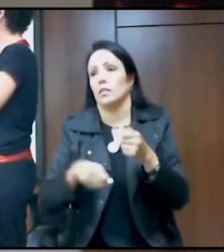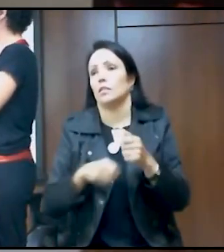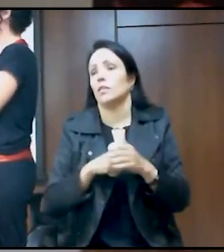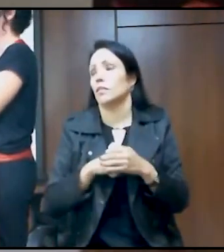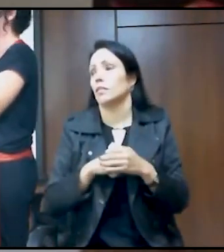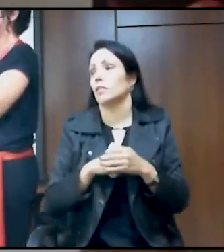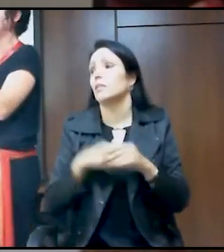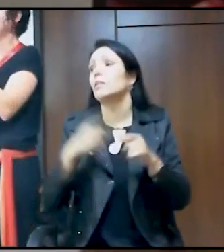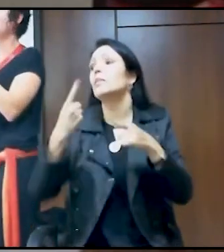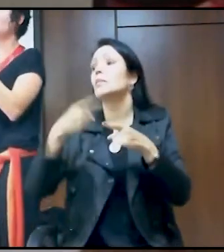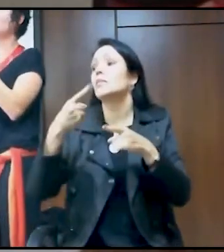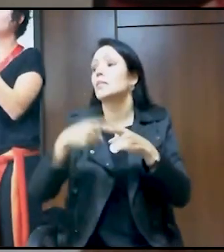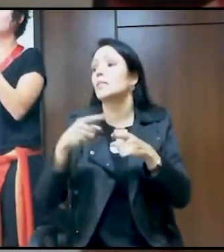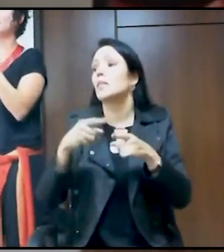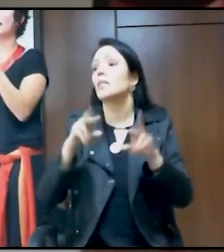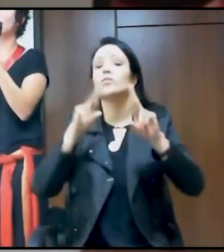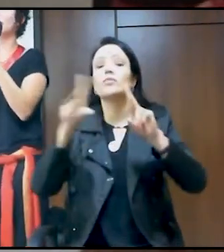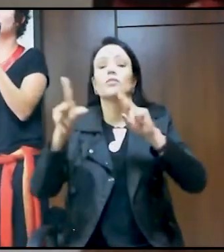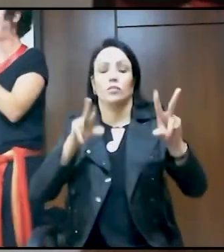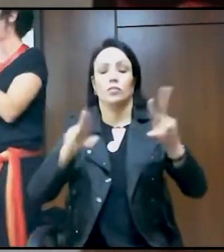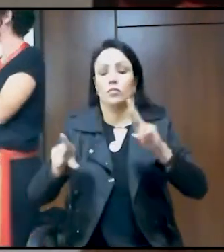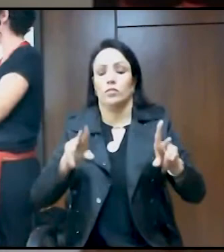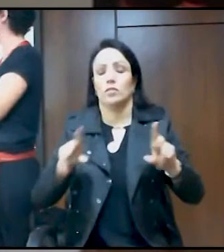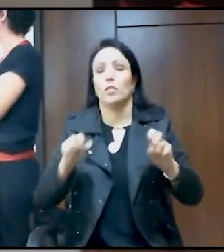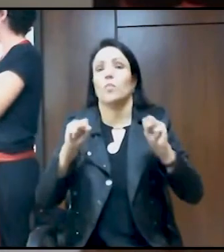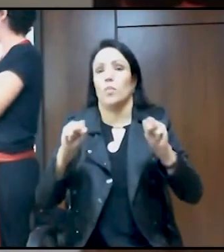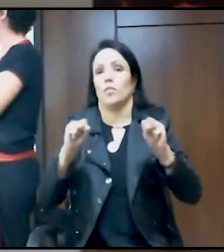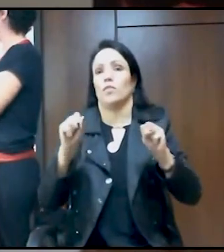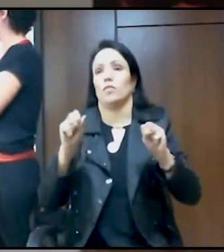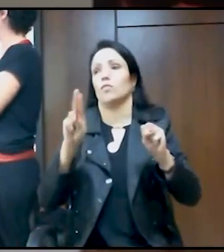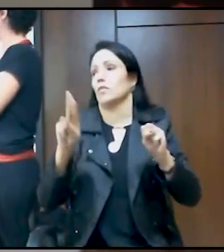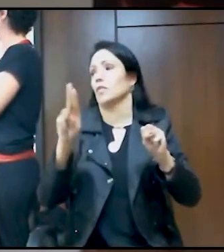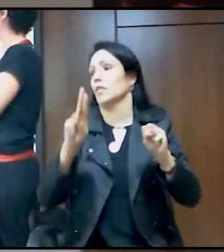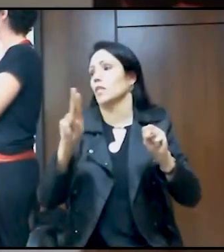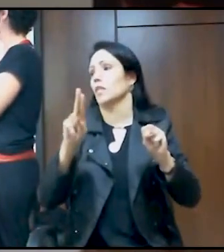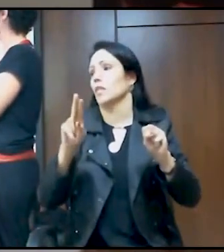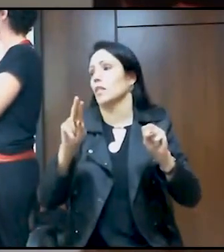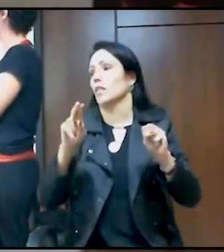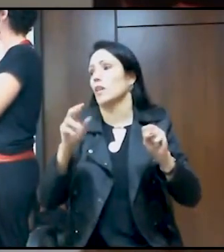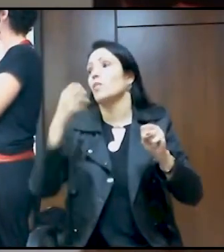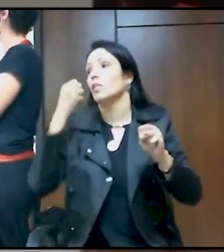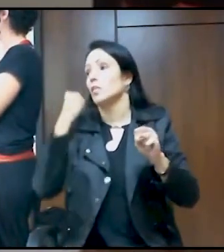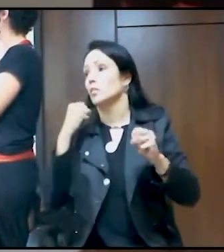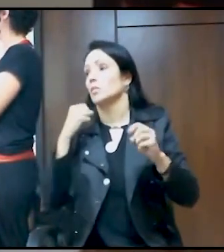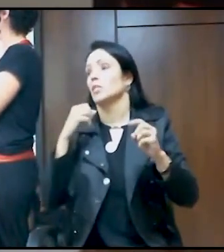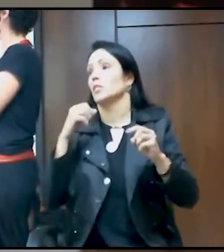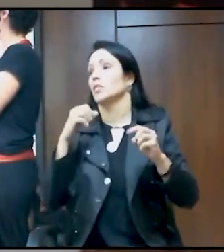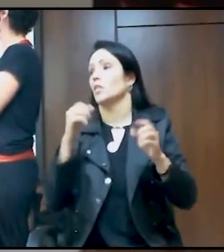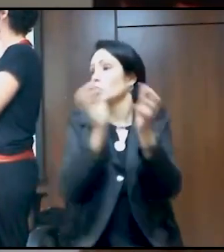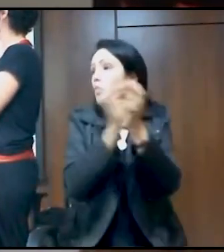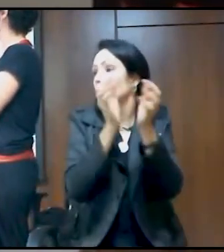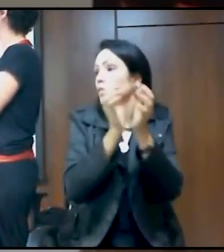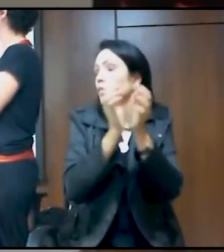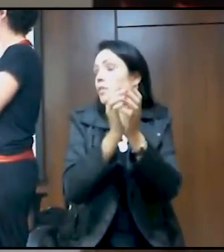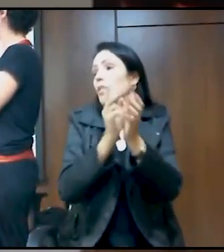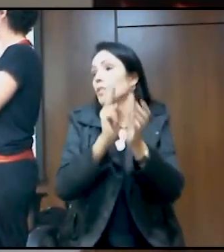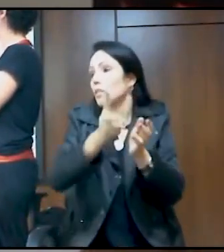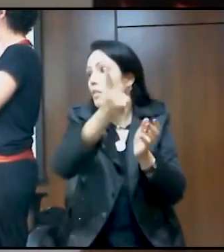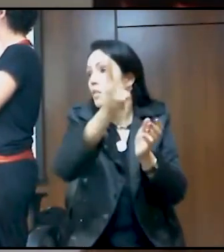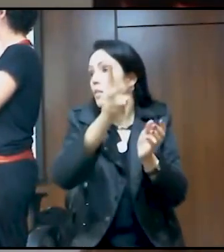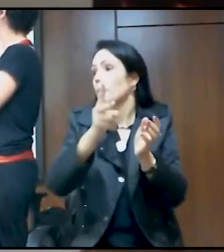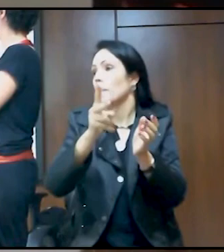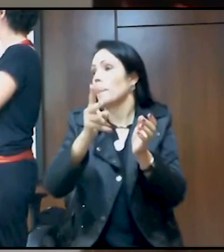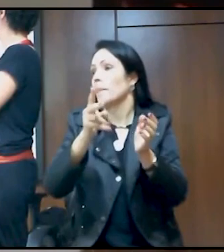Olha as diferenças de modalidades que a gente pode ter. Acolhimento institucional intensivo, dirigido ao atendimento de